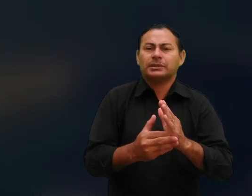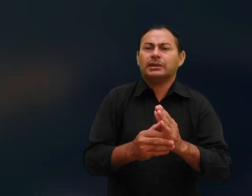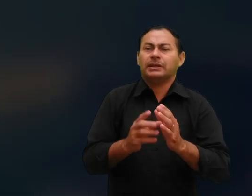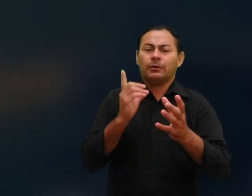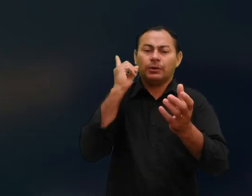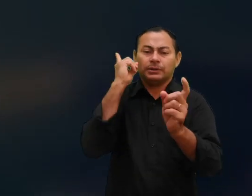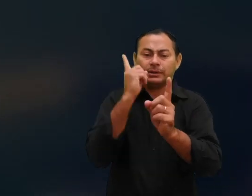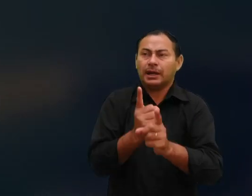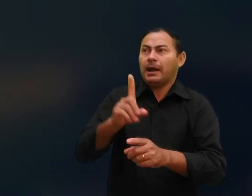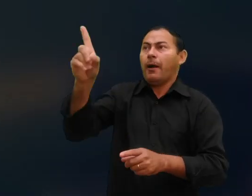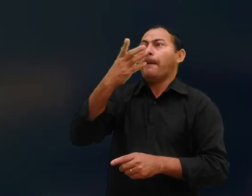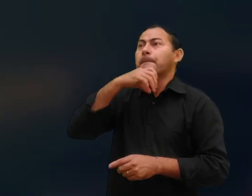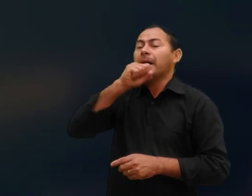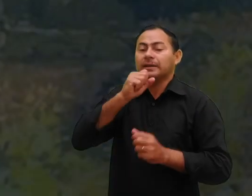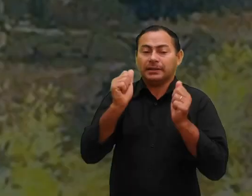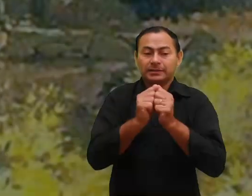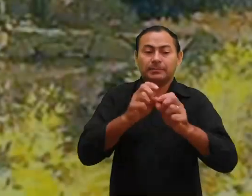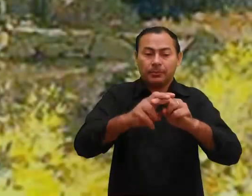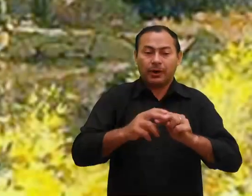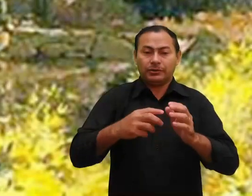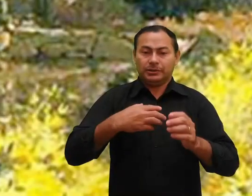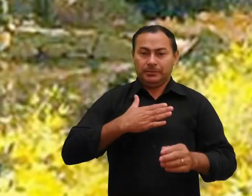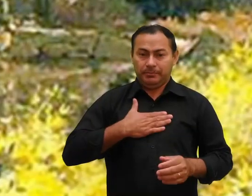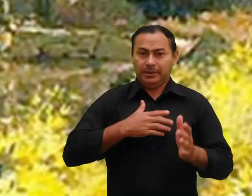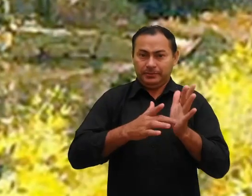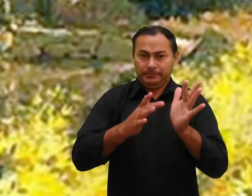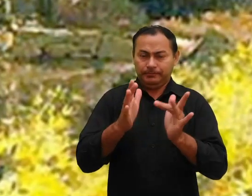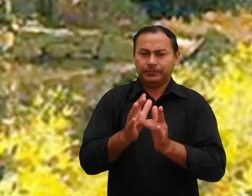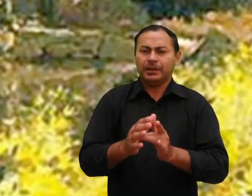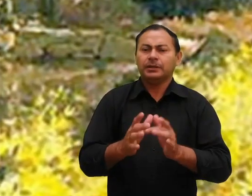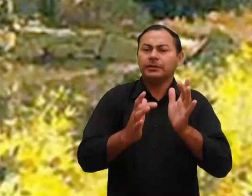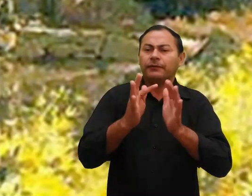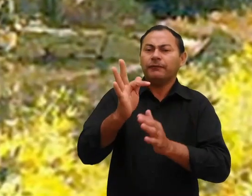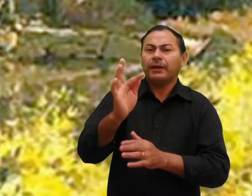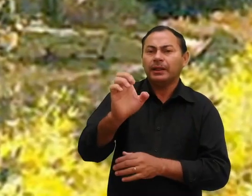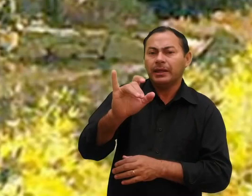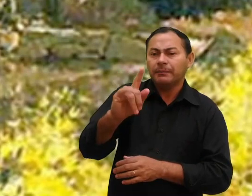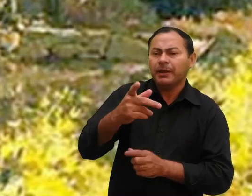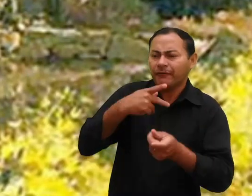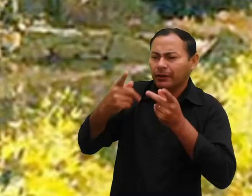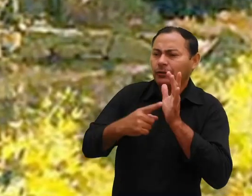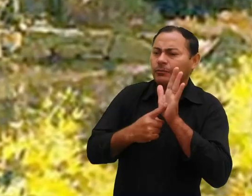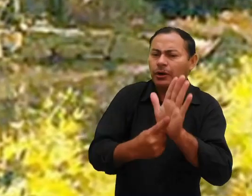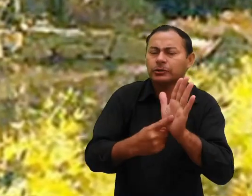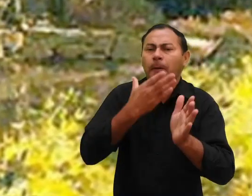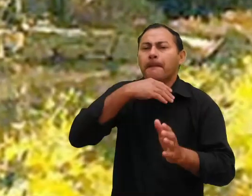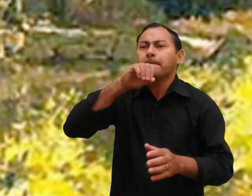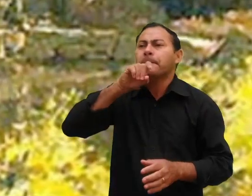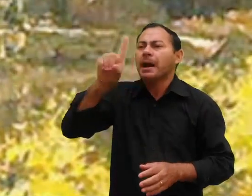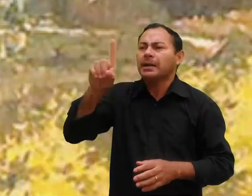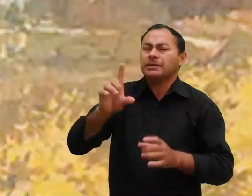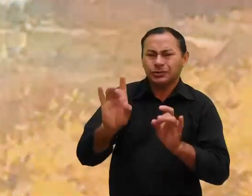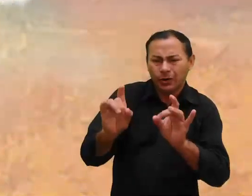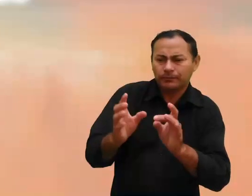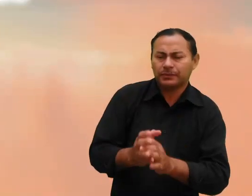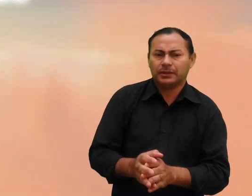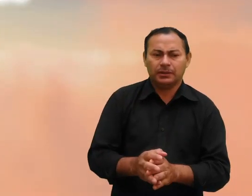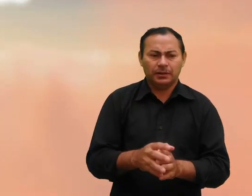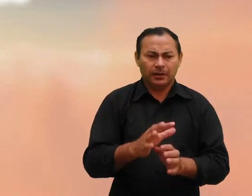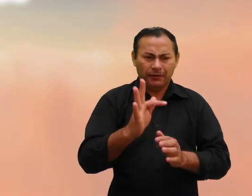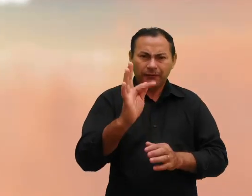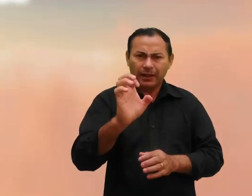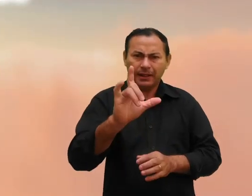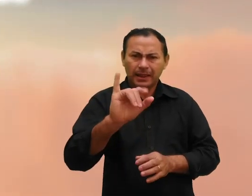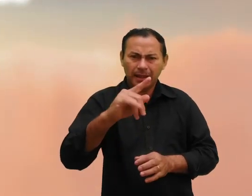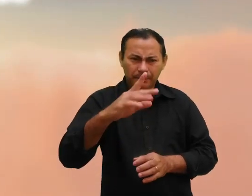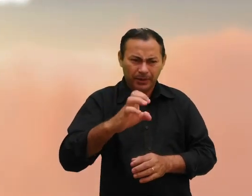a não ser por mim. Quando Filipe pediu: mostra-nos o Pai, e isso nos basta, Jesus respondeu: você não me conhece,